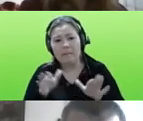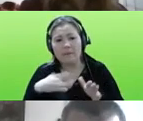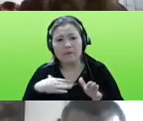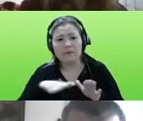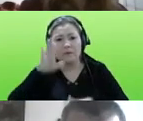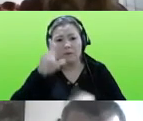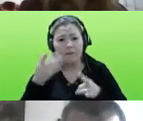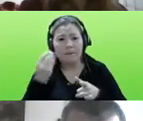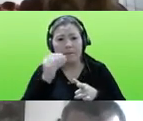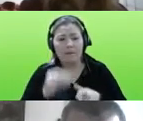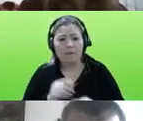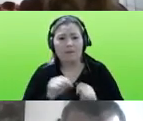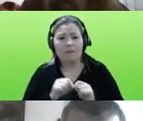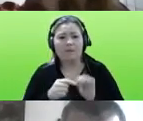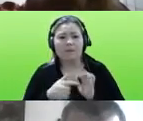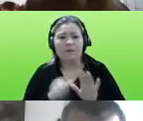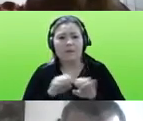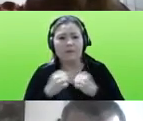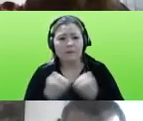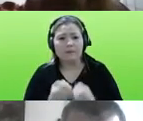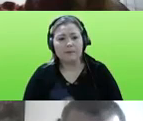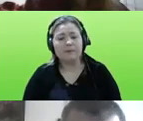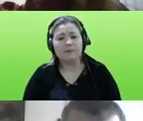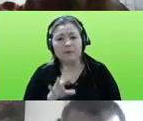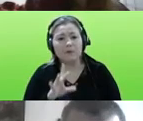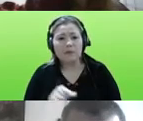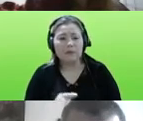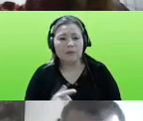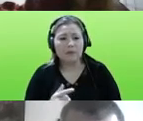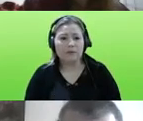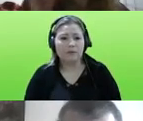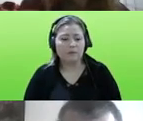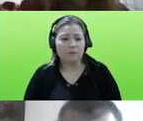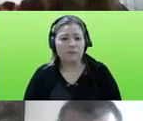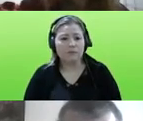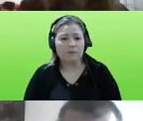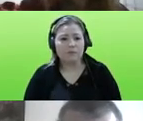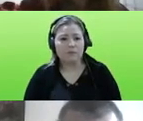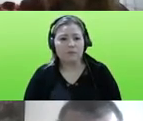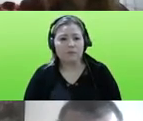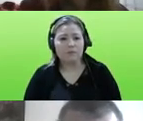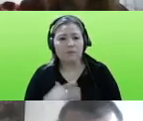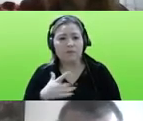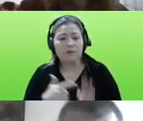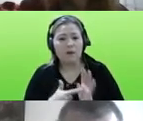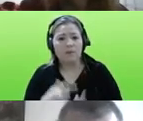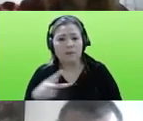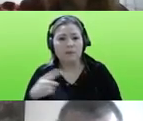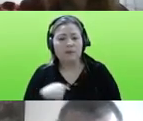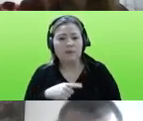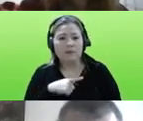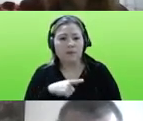Né? Então, basicamente, era isso, Nitamar, que eu queria apresentar, que a gente tem